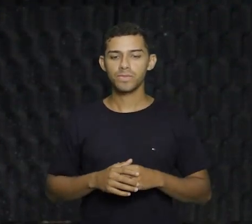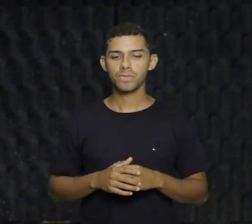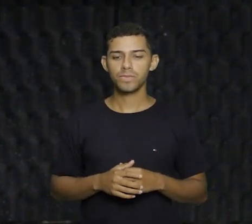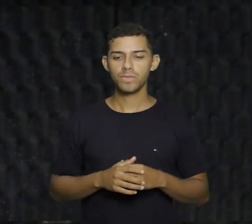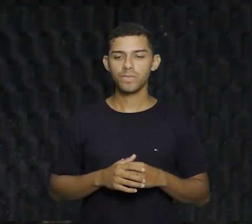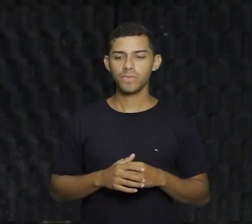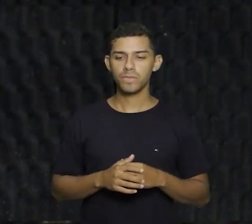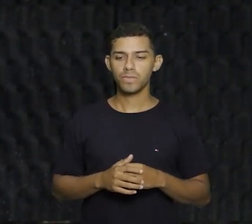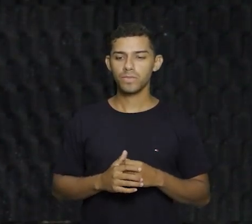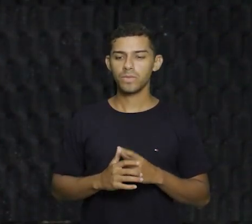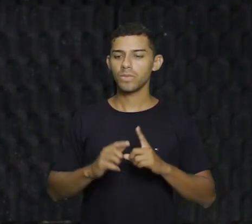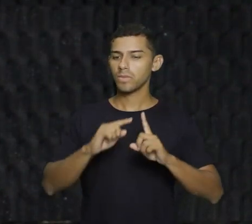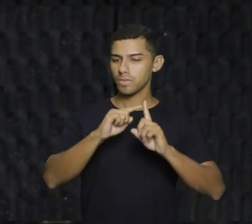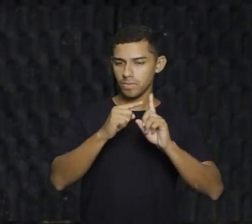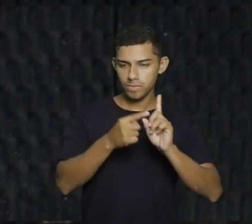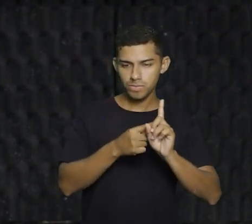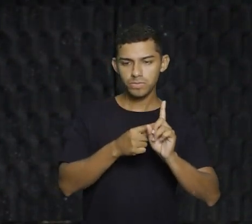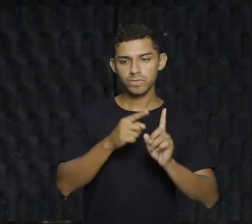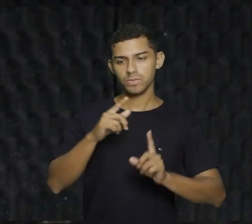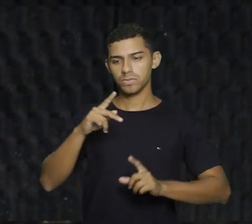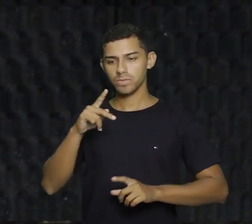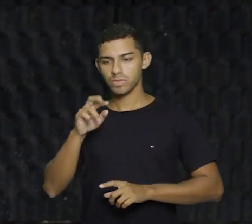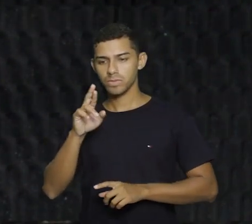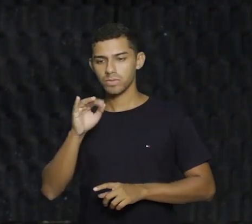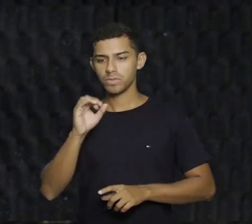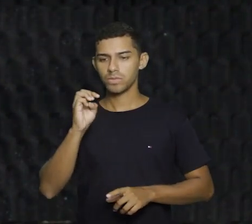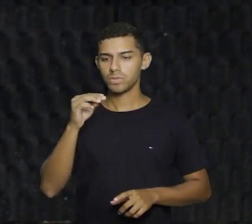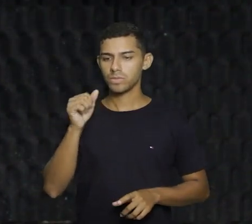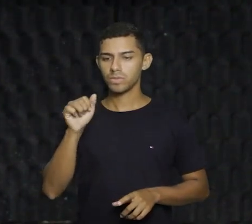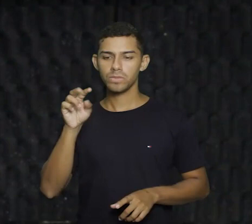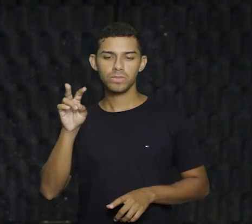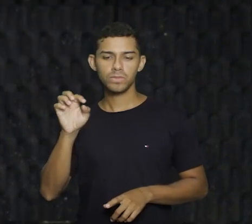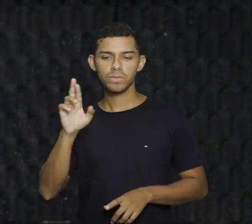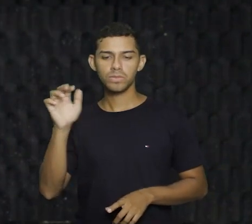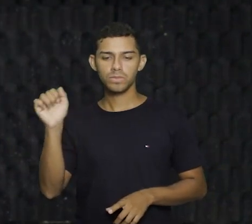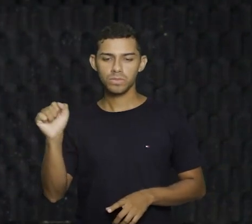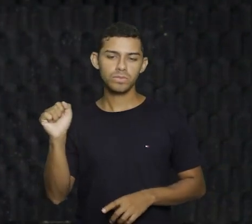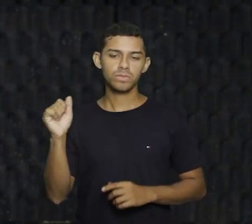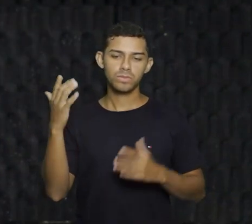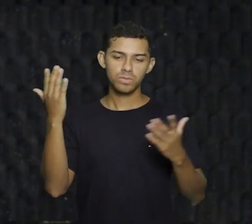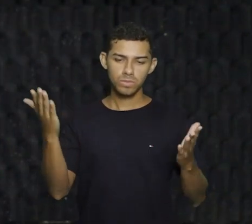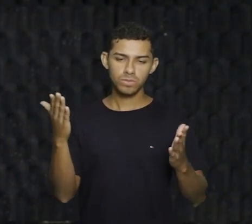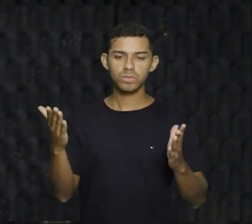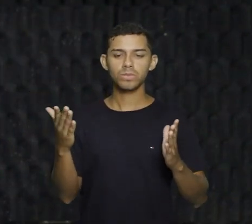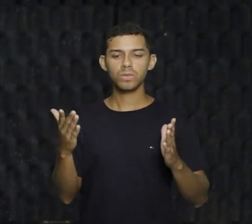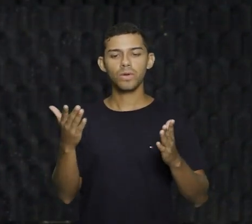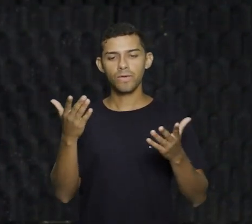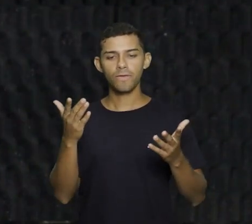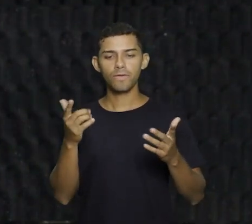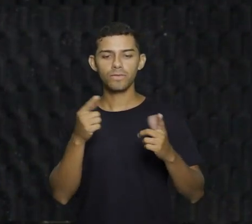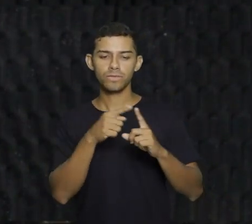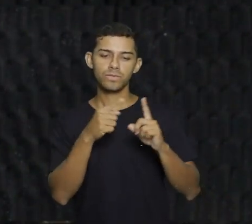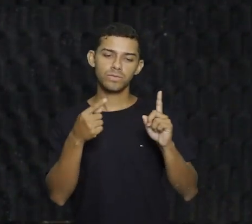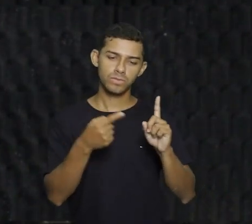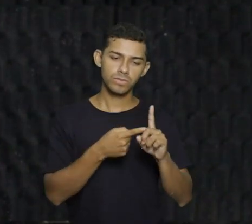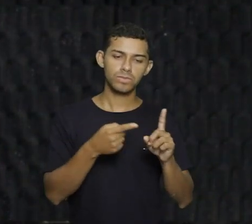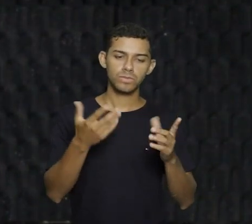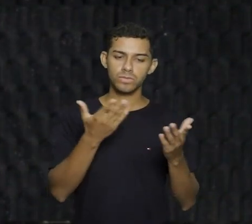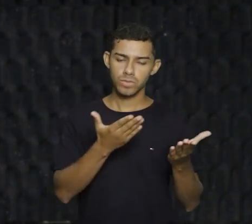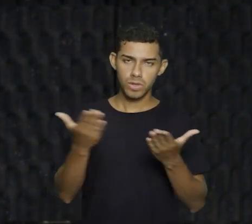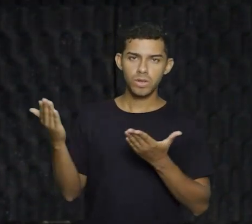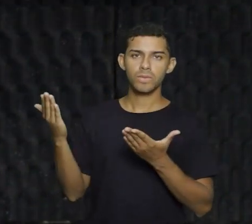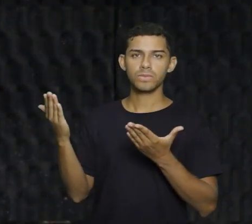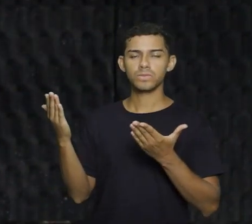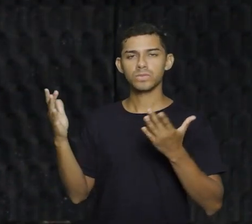primavera, que é justamente o período onde muitos animais hibernam e quando eles voltam com fertilidade. Daí o nome,